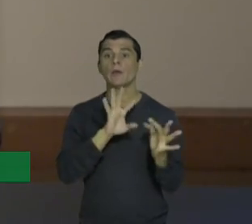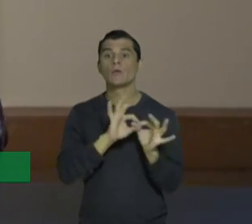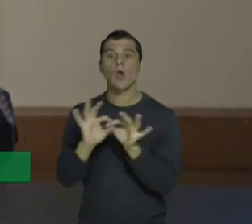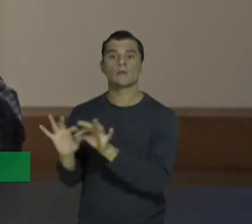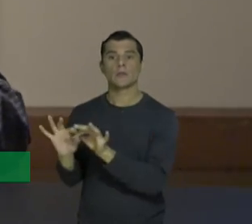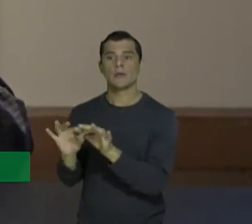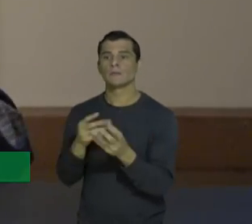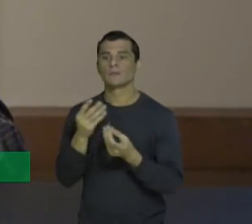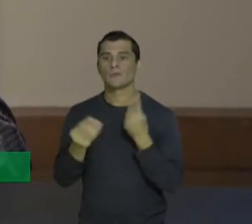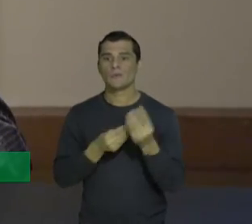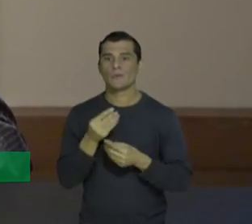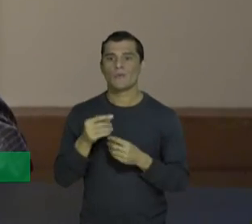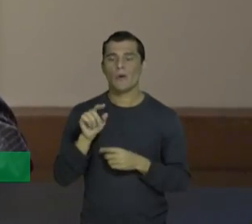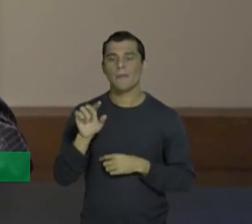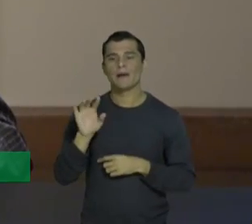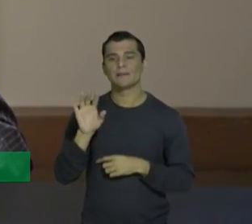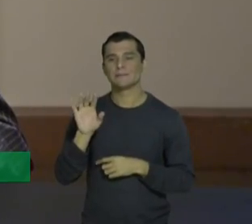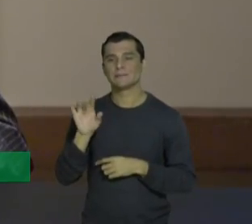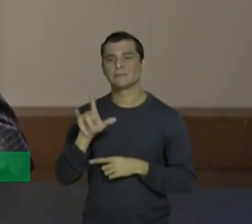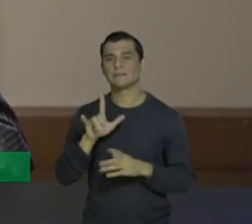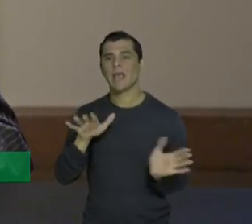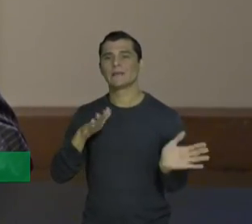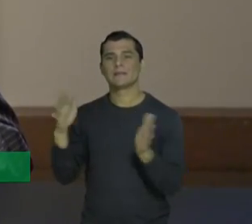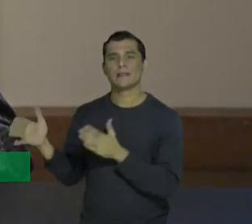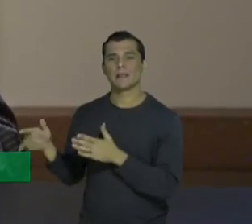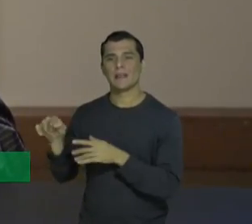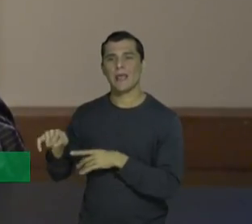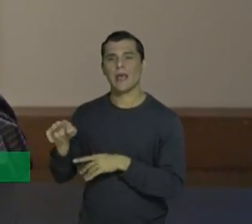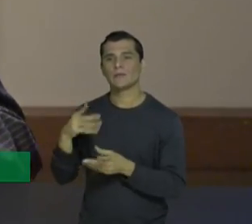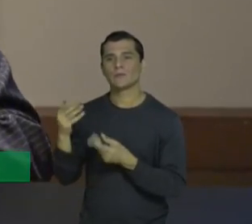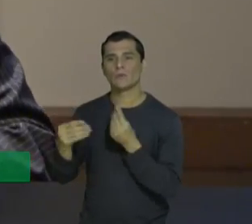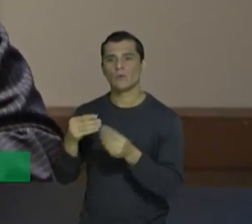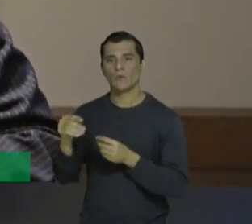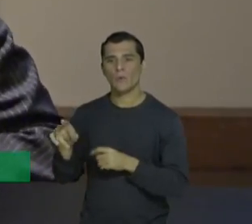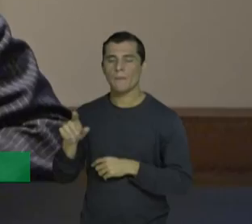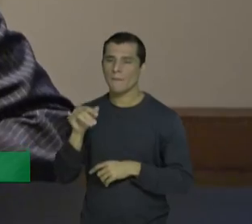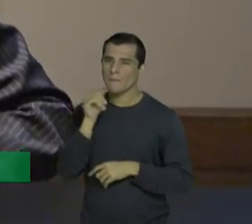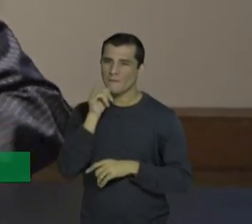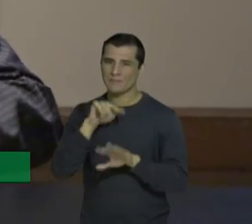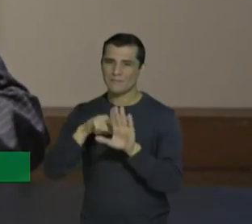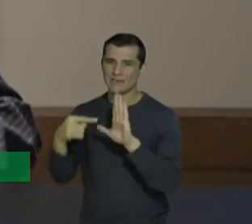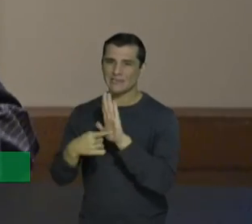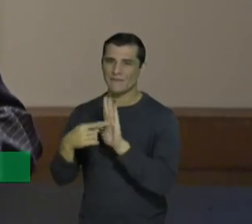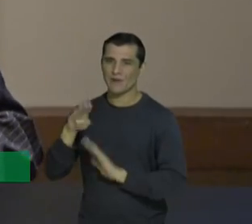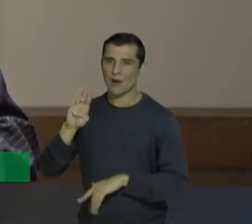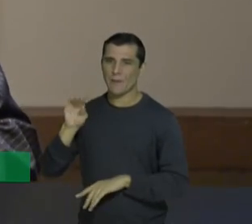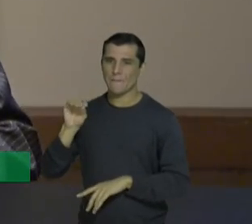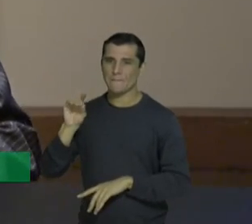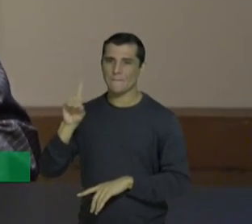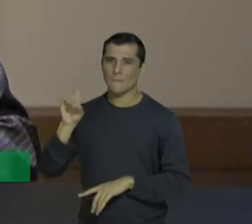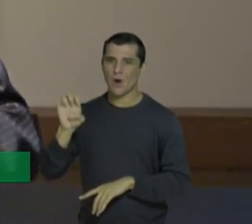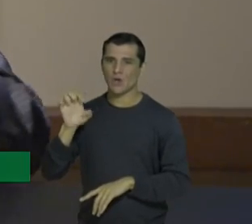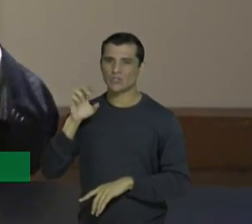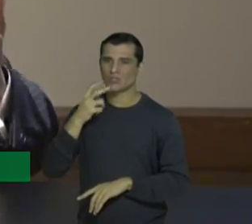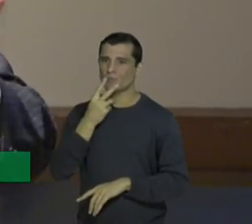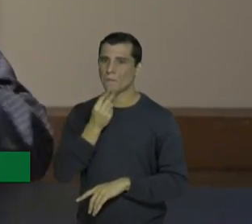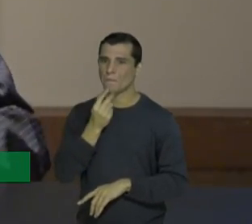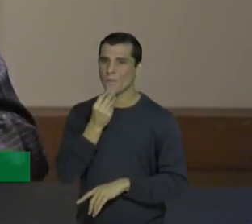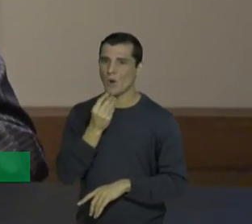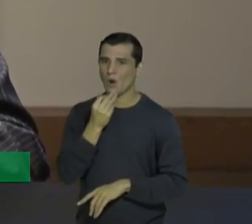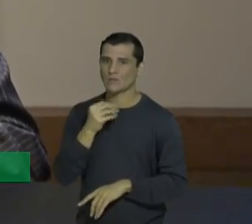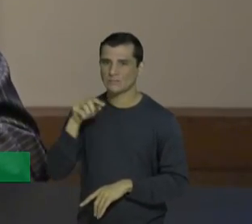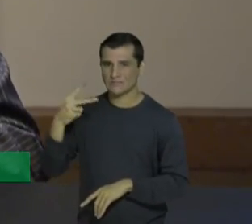chamado S letter né esse eh chamado Bod né como vem sendo chamado aqui neste seminário e